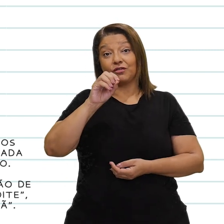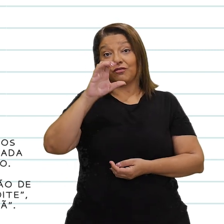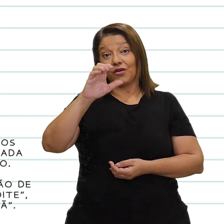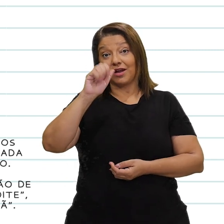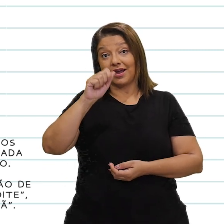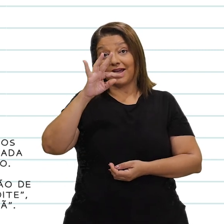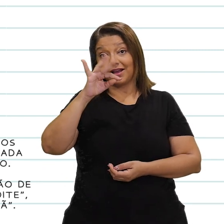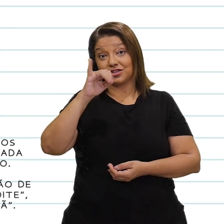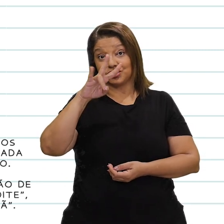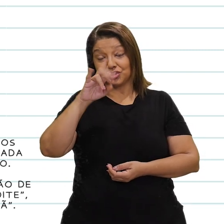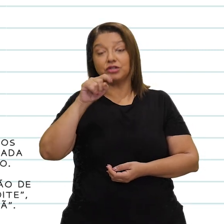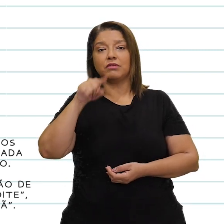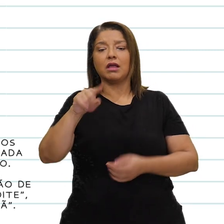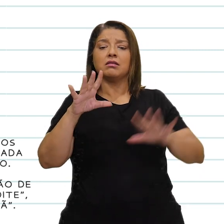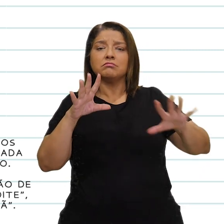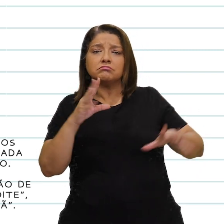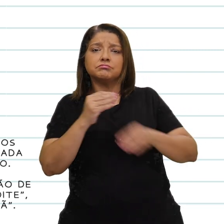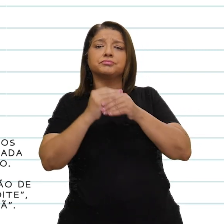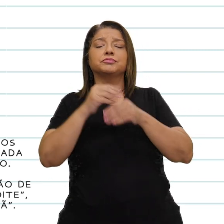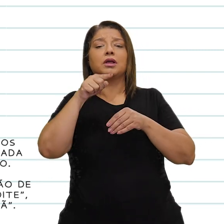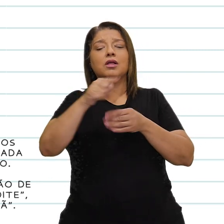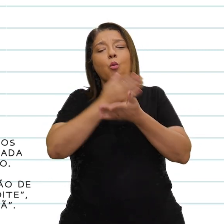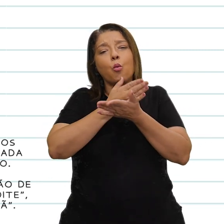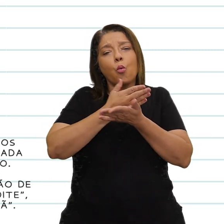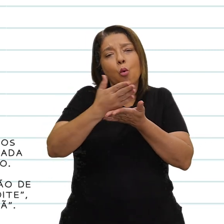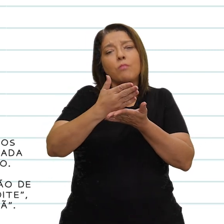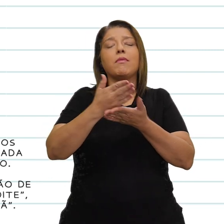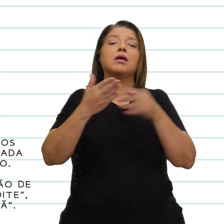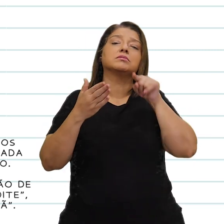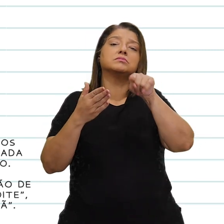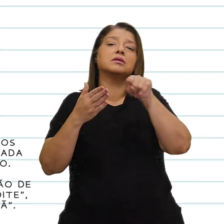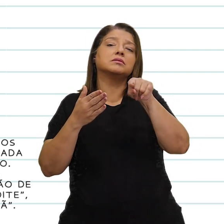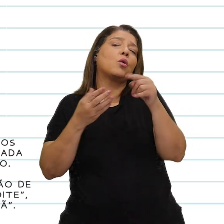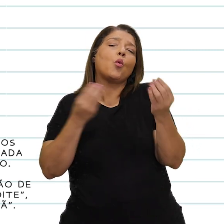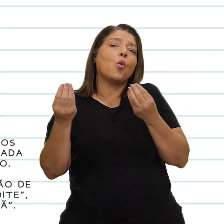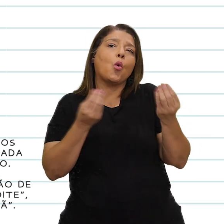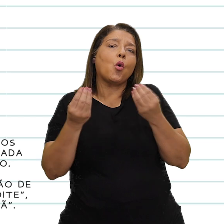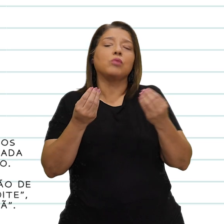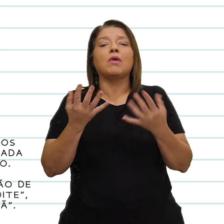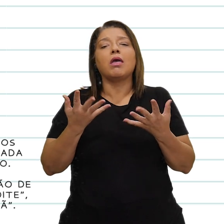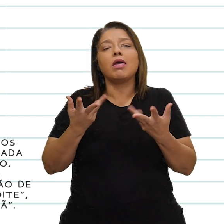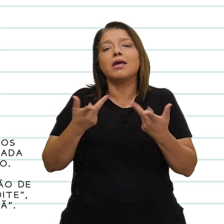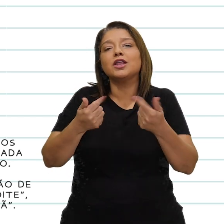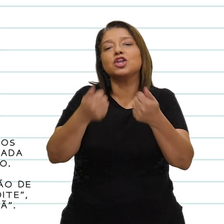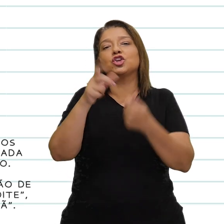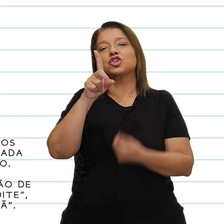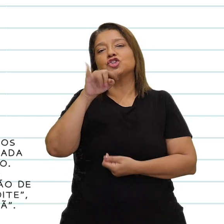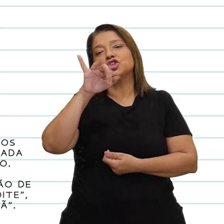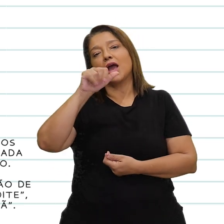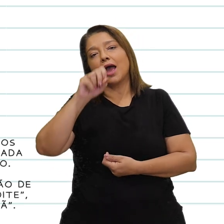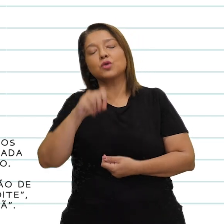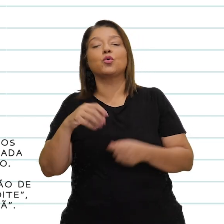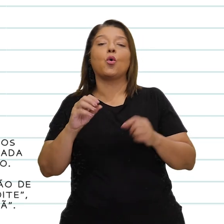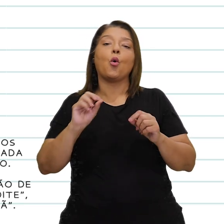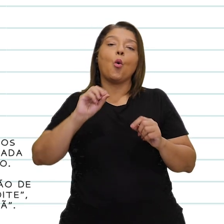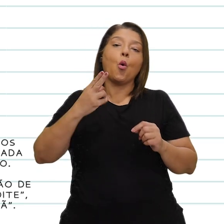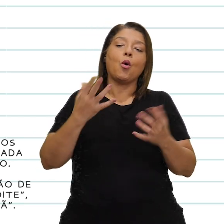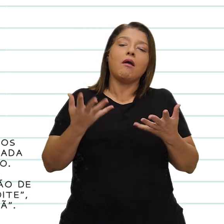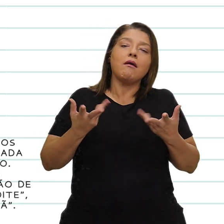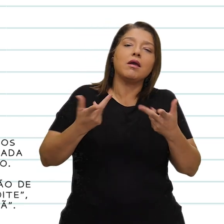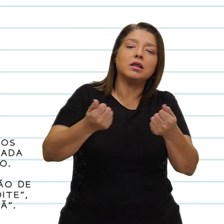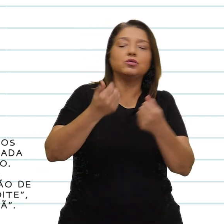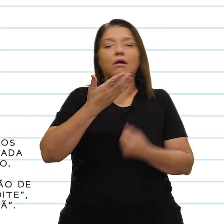Vocativo é incluído no início do texto, como, por exemplo, querido diário, querido amigo, ou